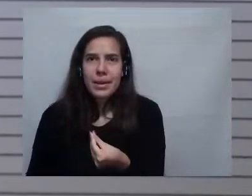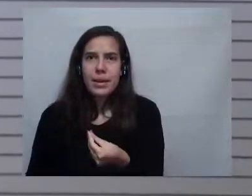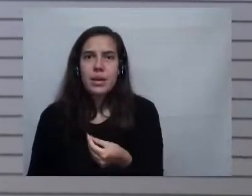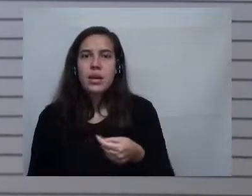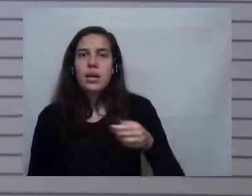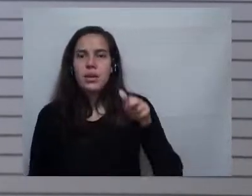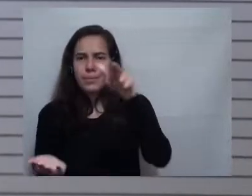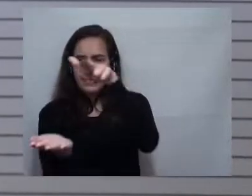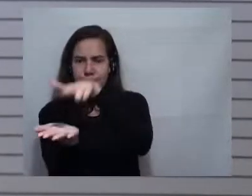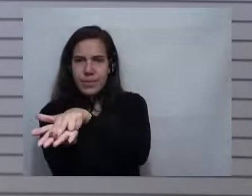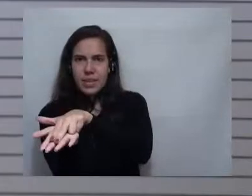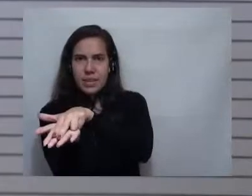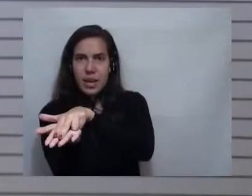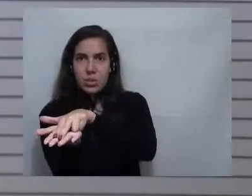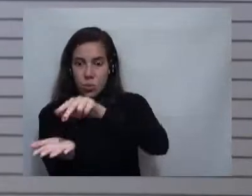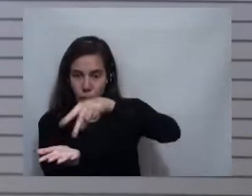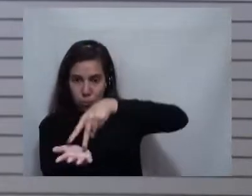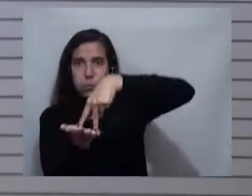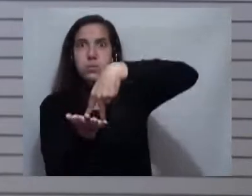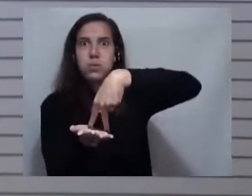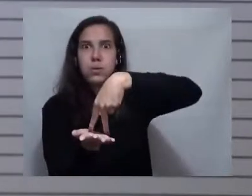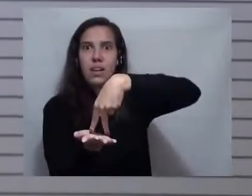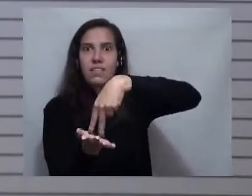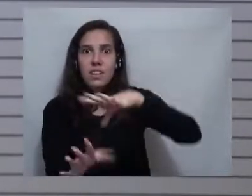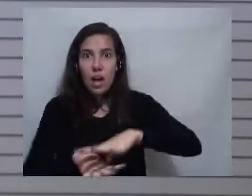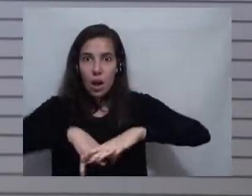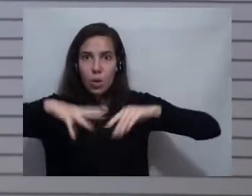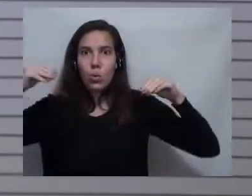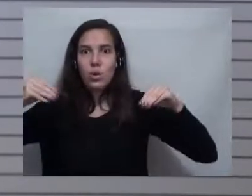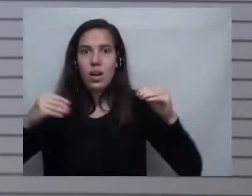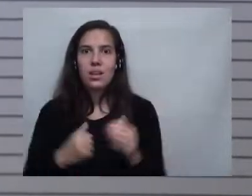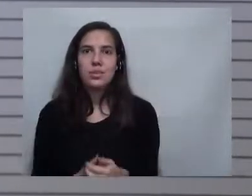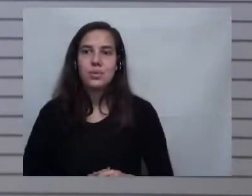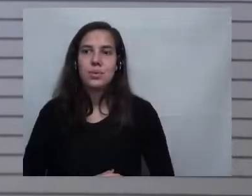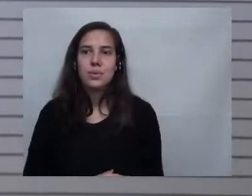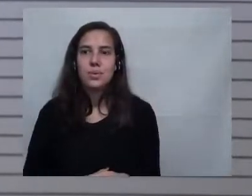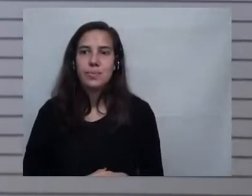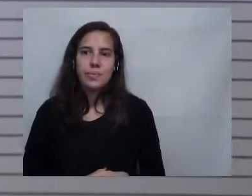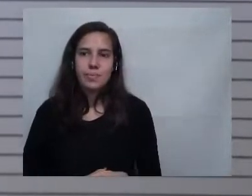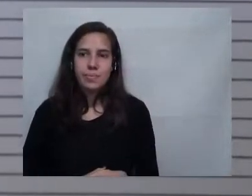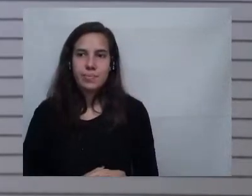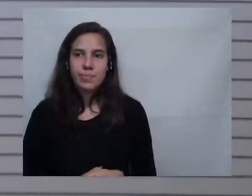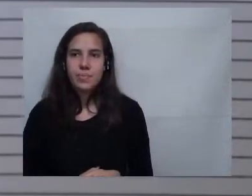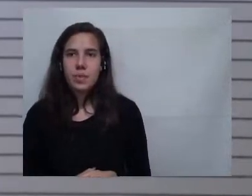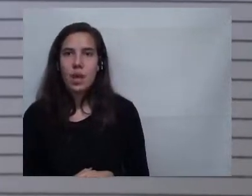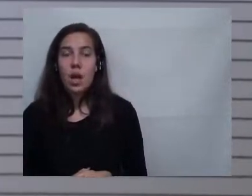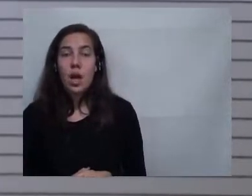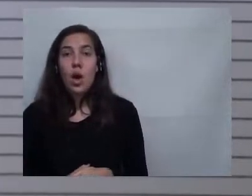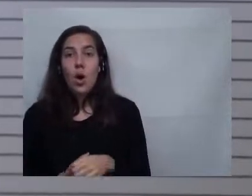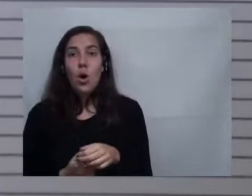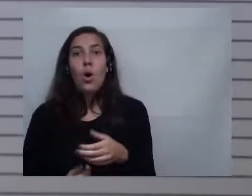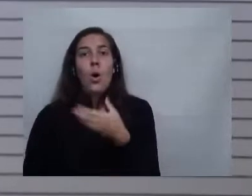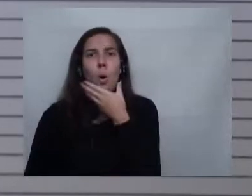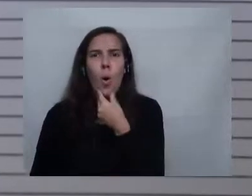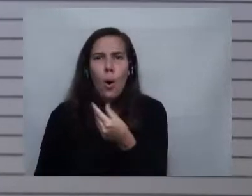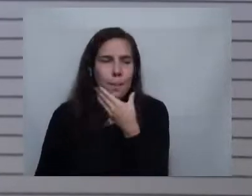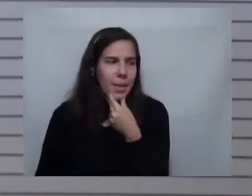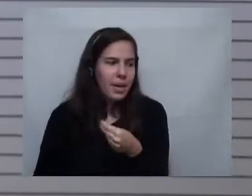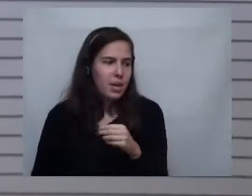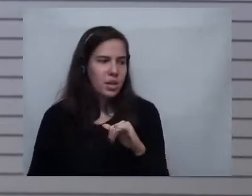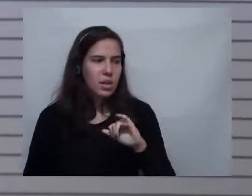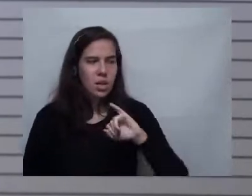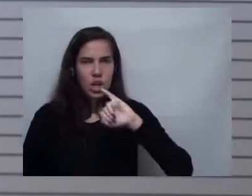romance de Virgílio fim da guerra de Tróia e não é um judeu